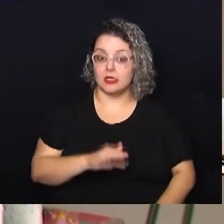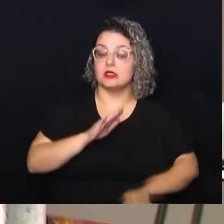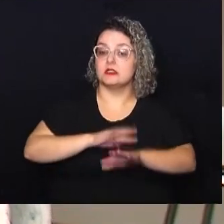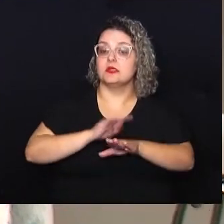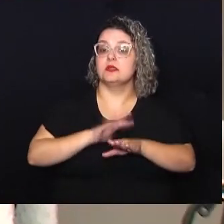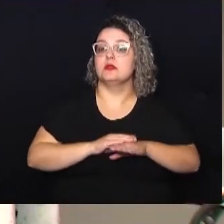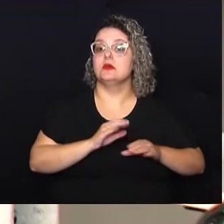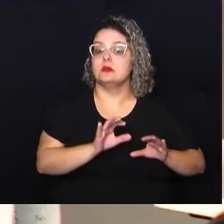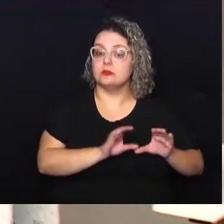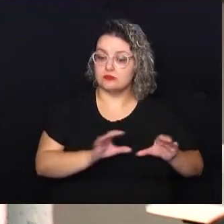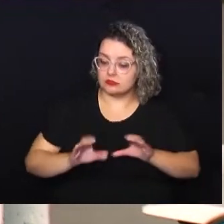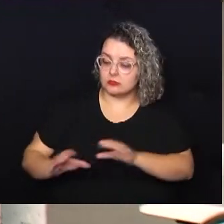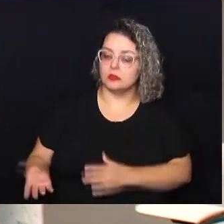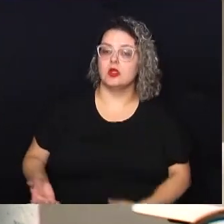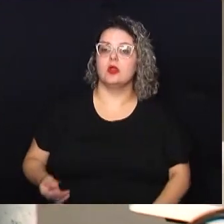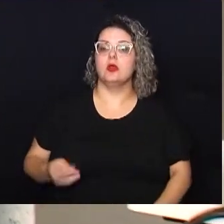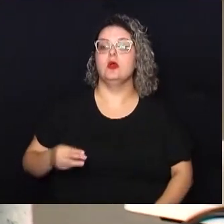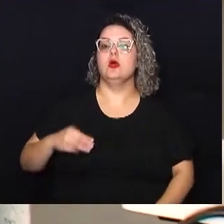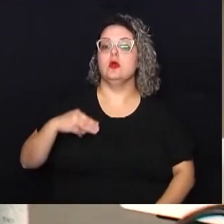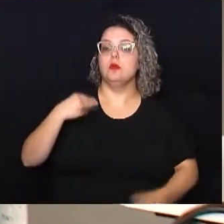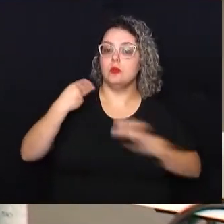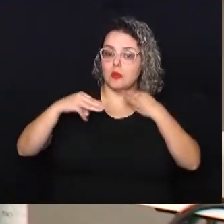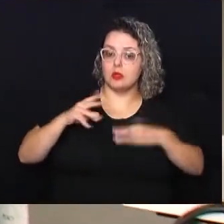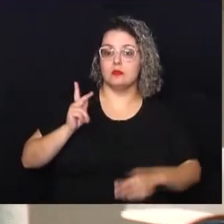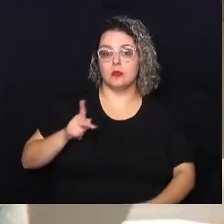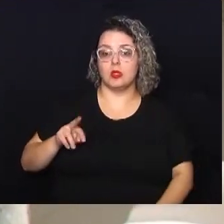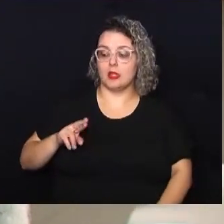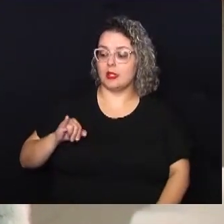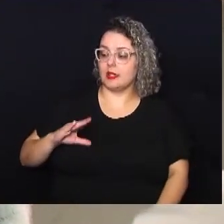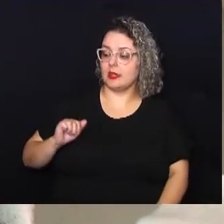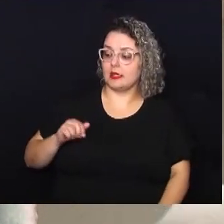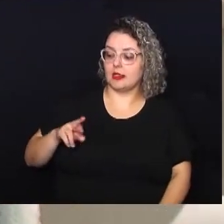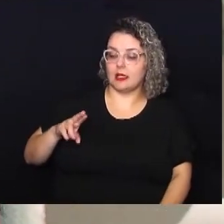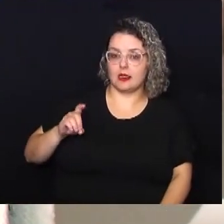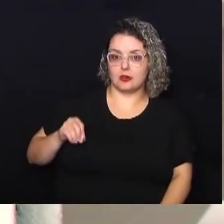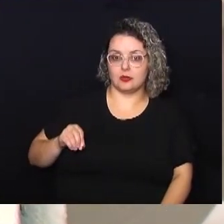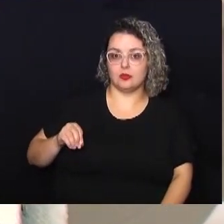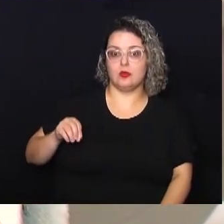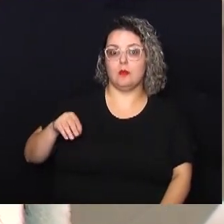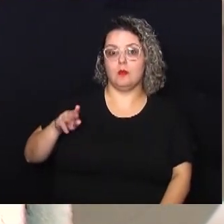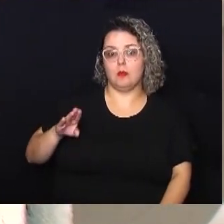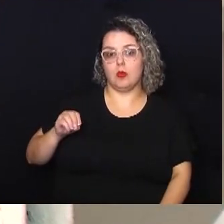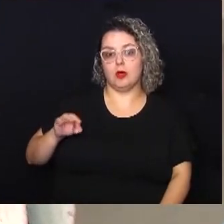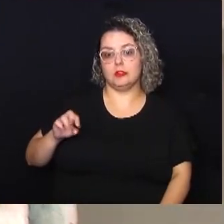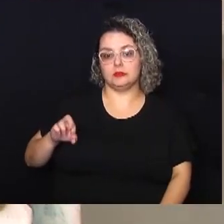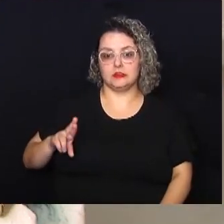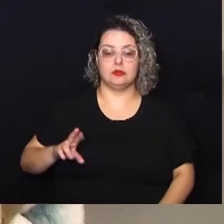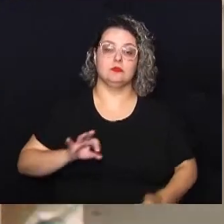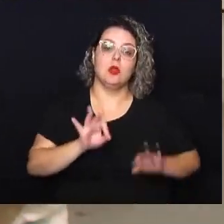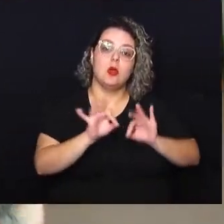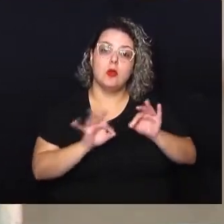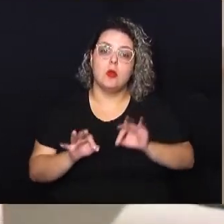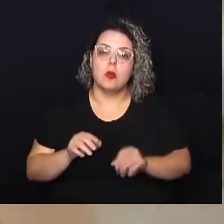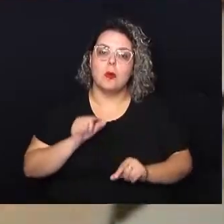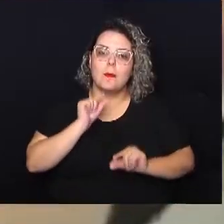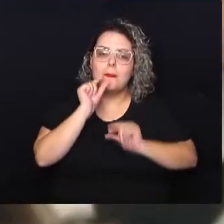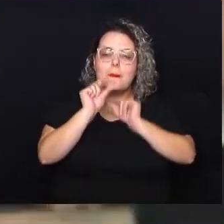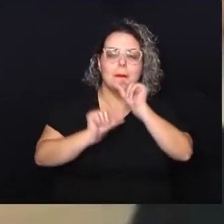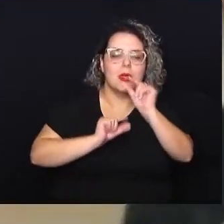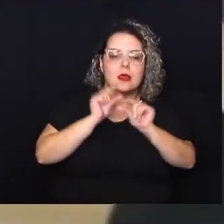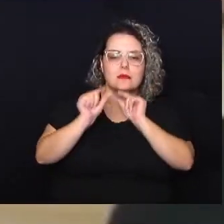conduzidas pelo músico e professor Ricardo Botter Maio, criador do projeto Pequenos Contos Sonoros.